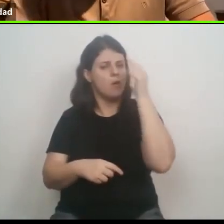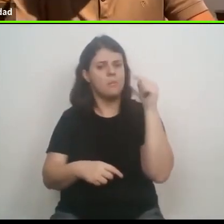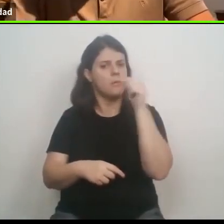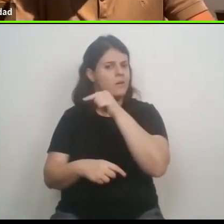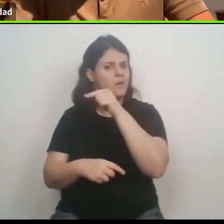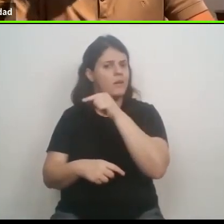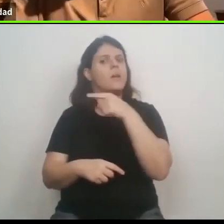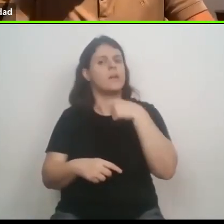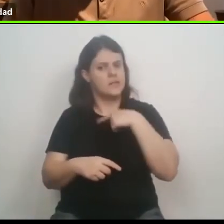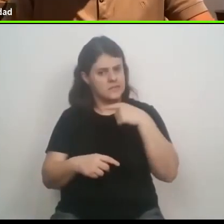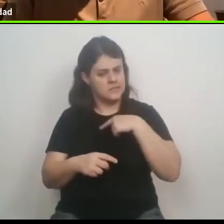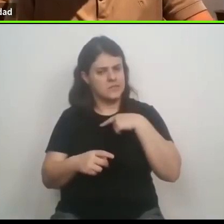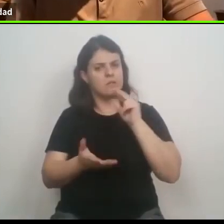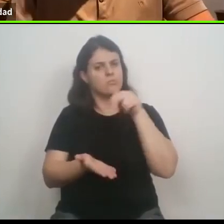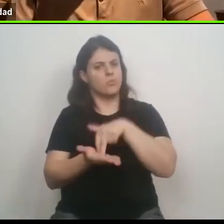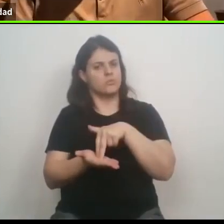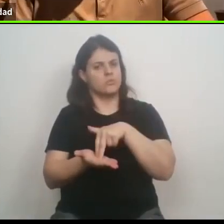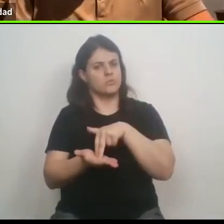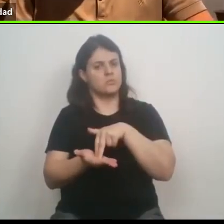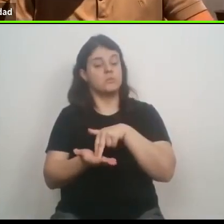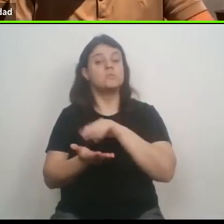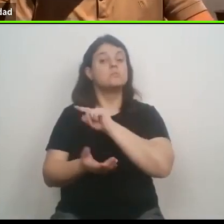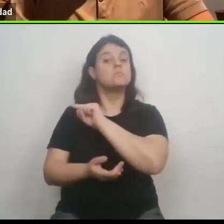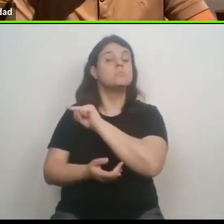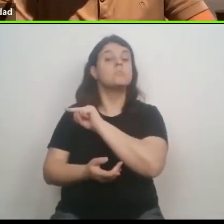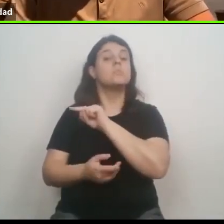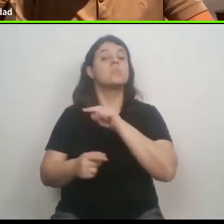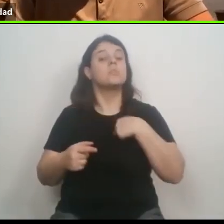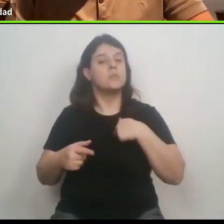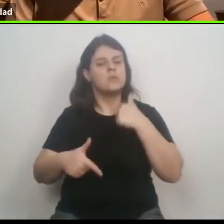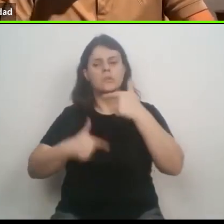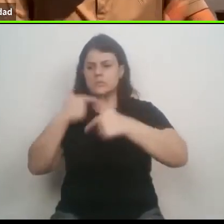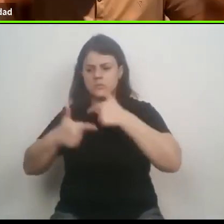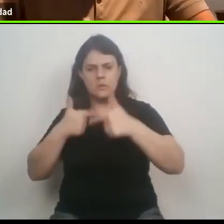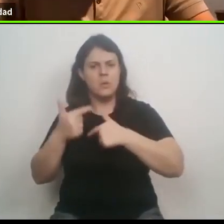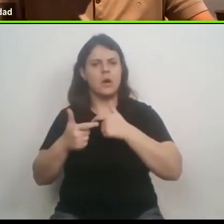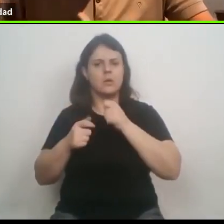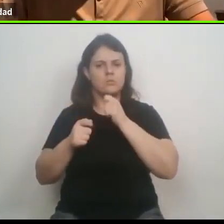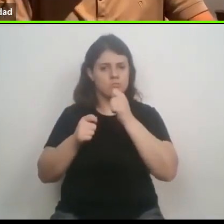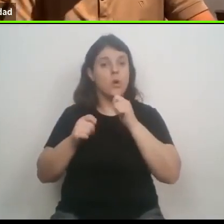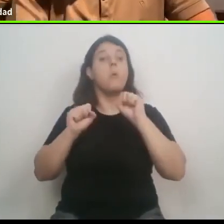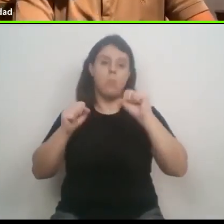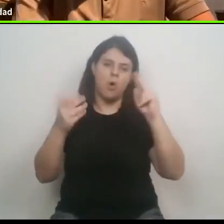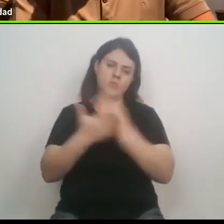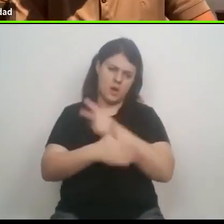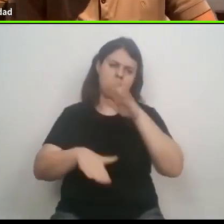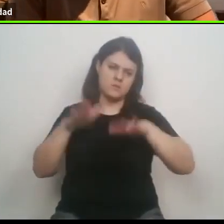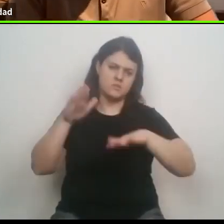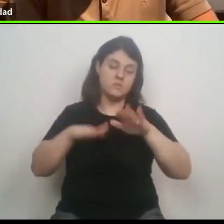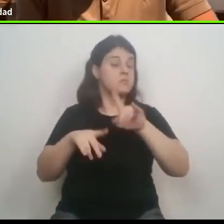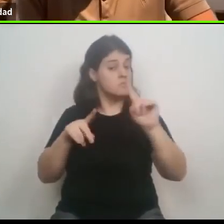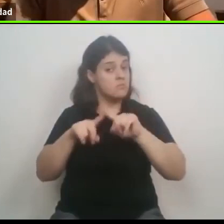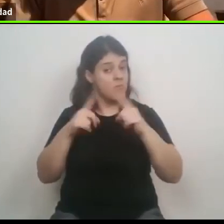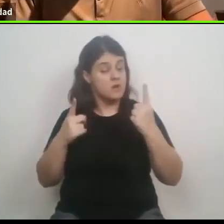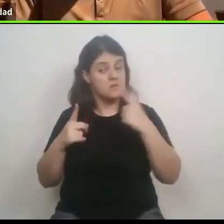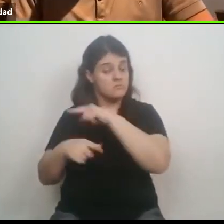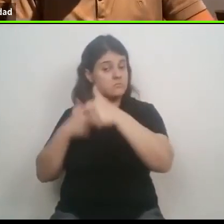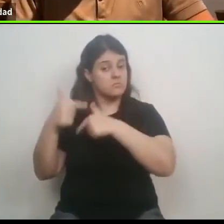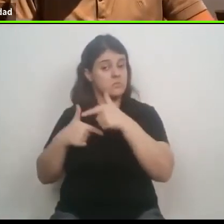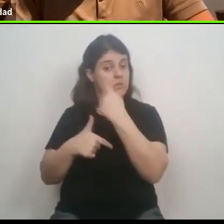tem um posicionamento, mas que ele faz um trabalho jornalístico. Pode até errar, mas faz um trabalho